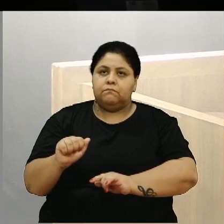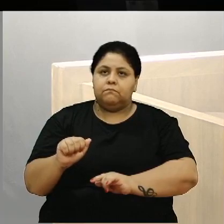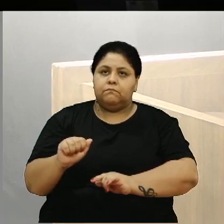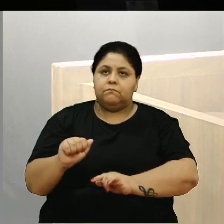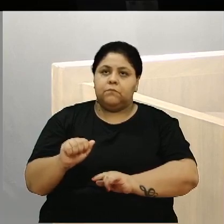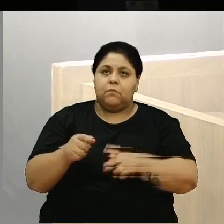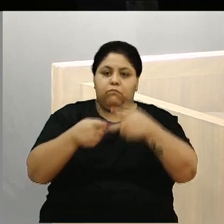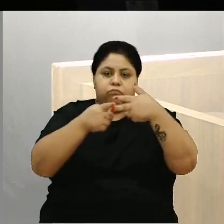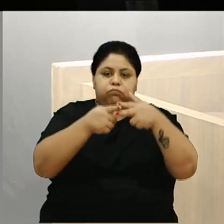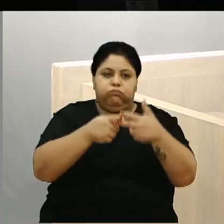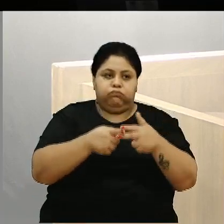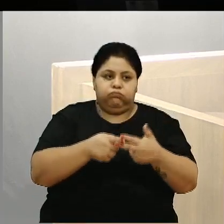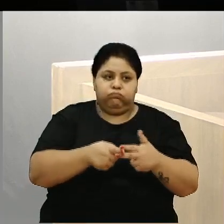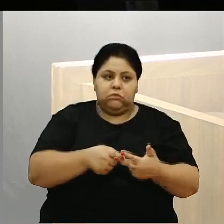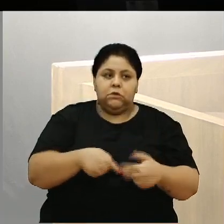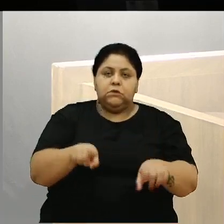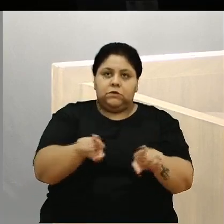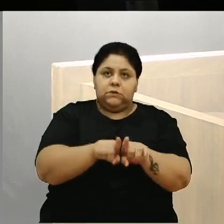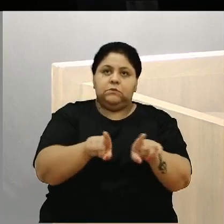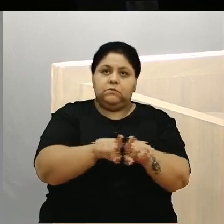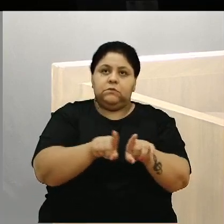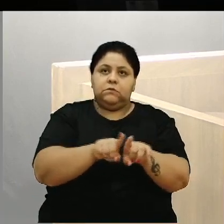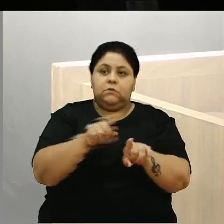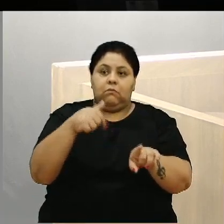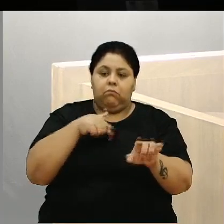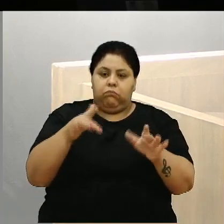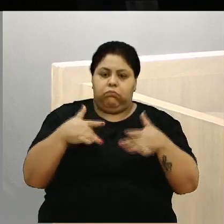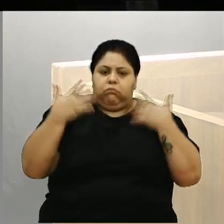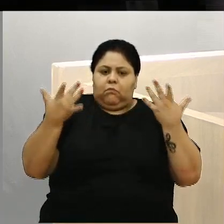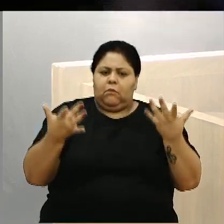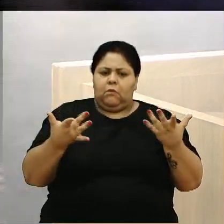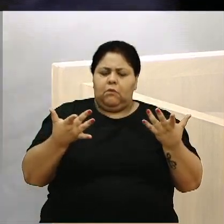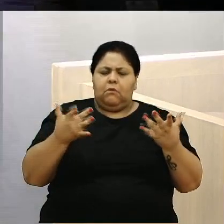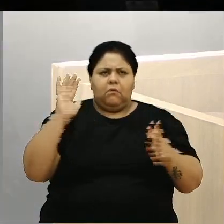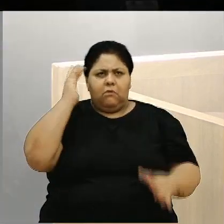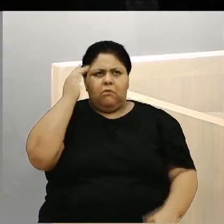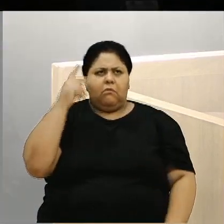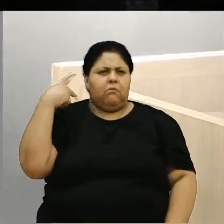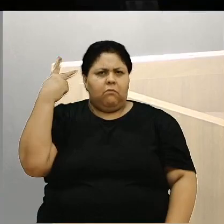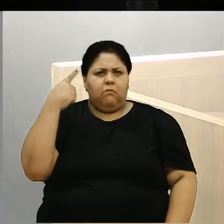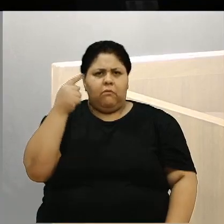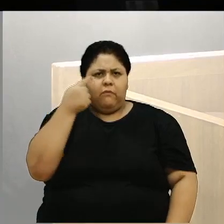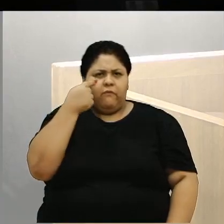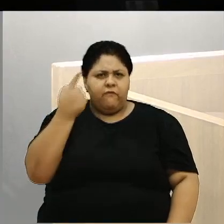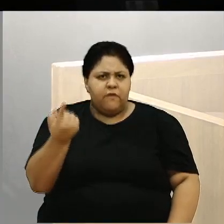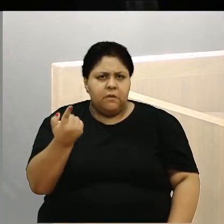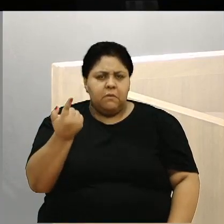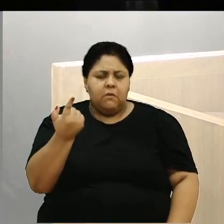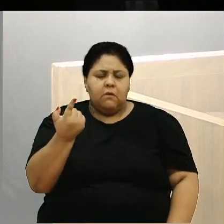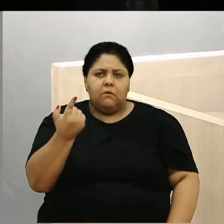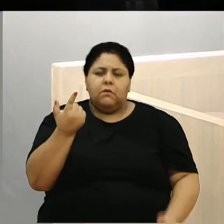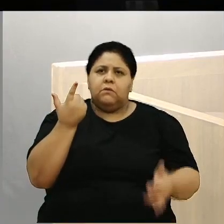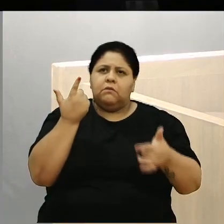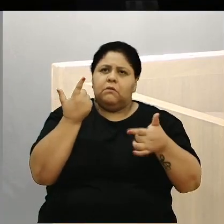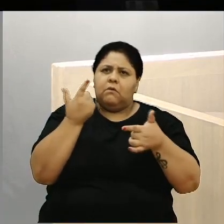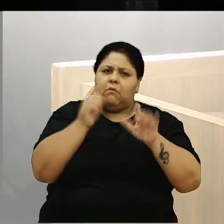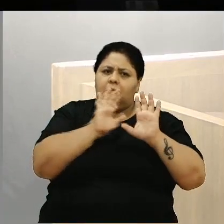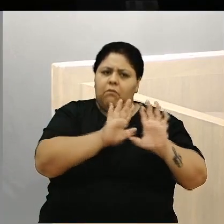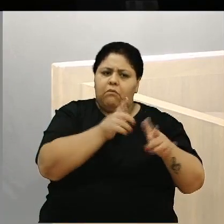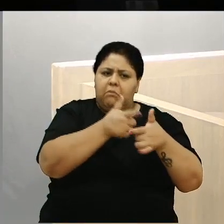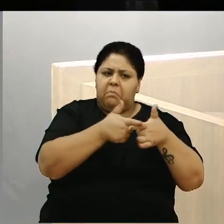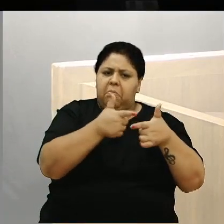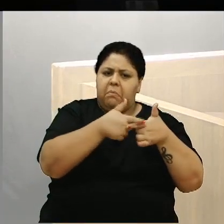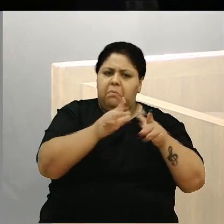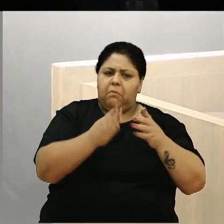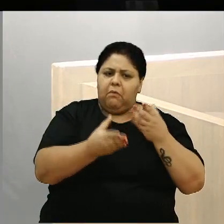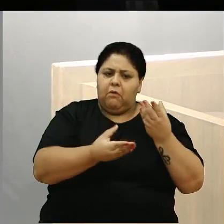consertada, vamos dizer assim, e eu confesso que eu me assustei, né? Eu não sei se os vereadores chegaram a ver a situação em que ficou, né? Porque